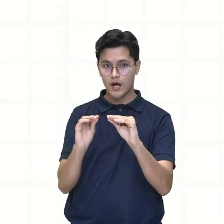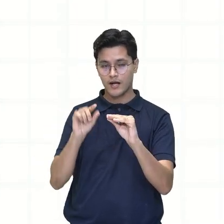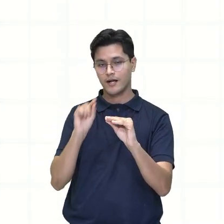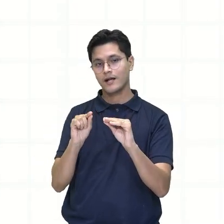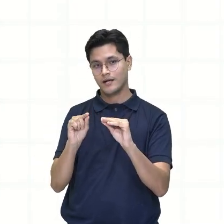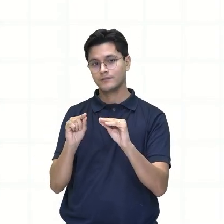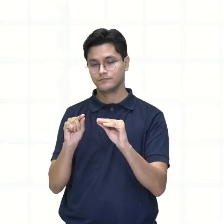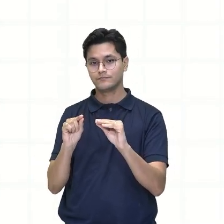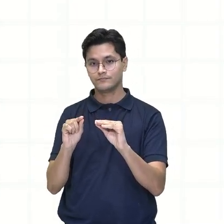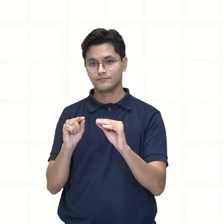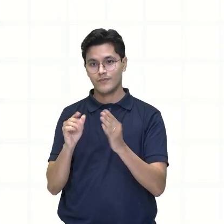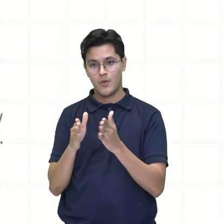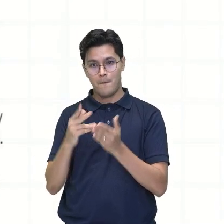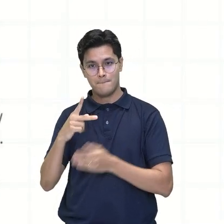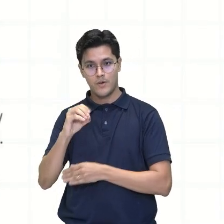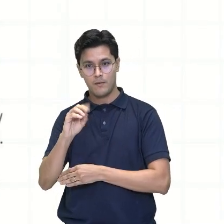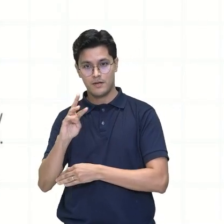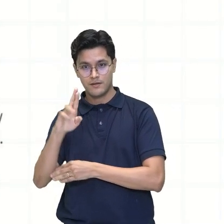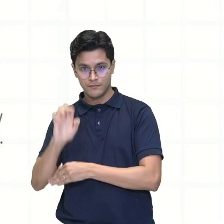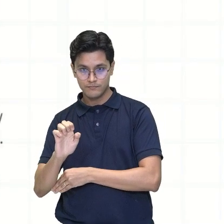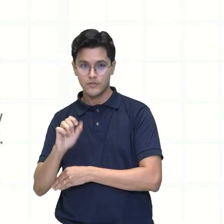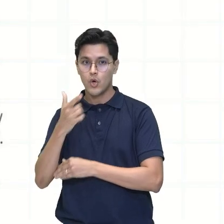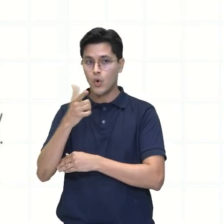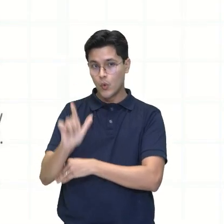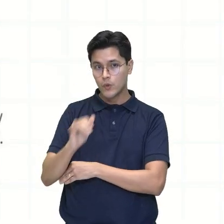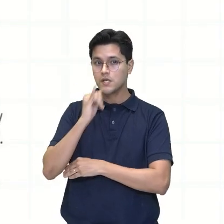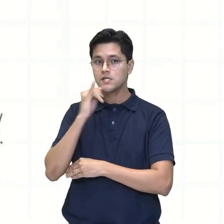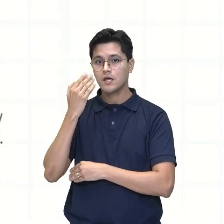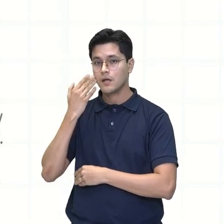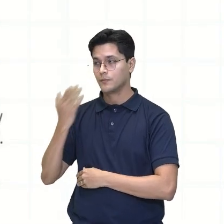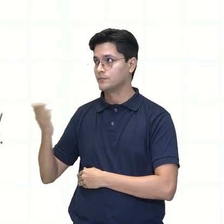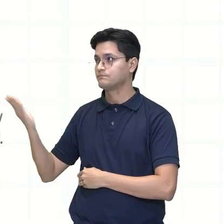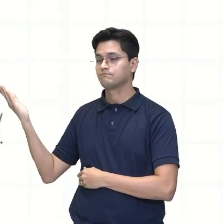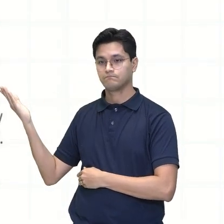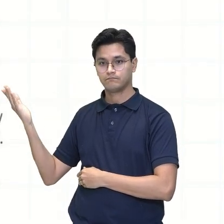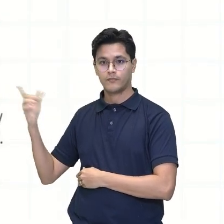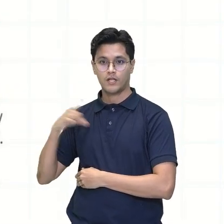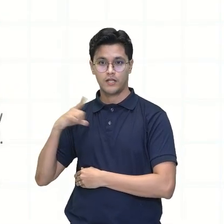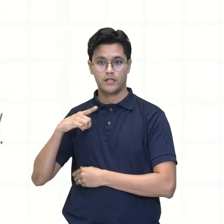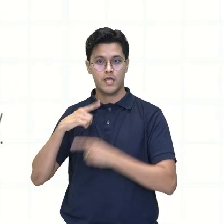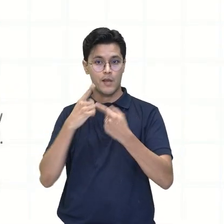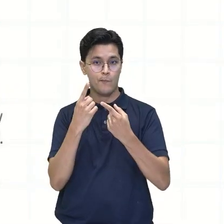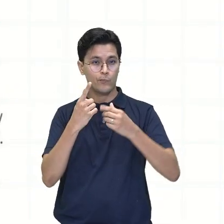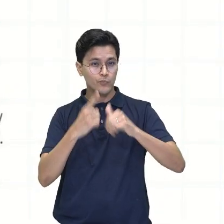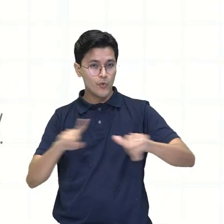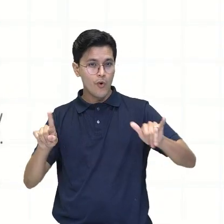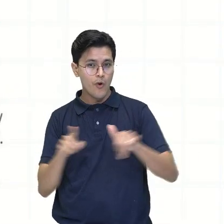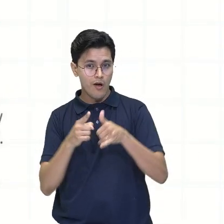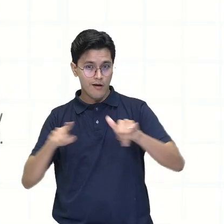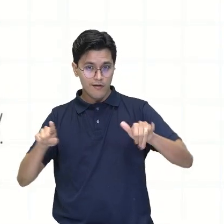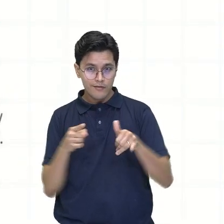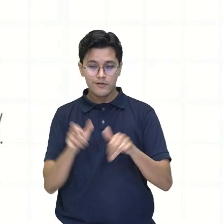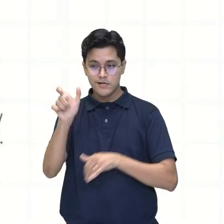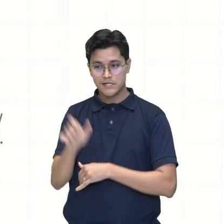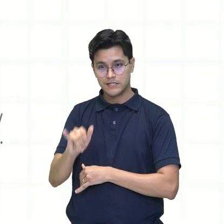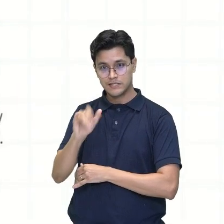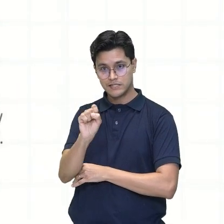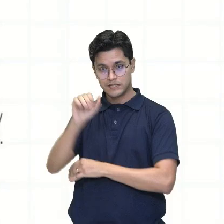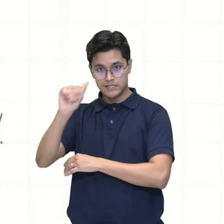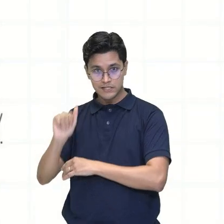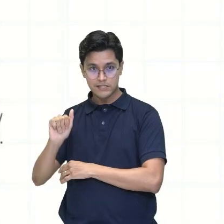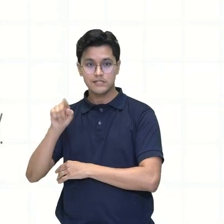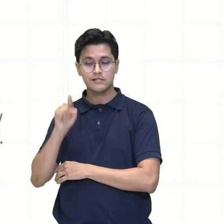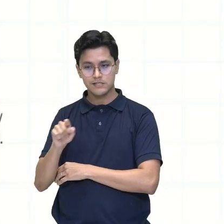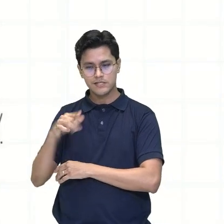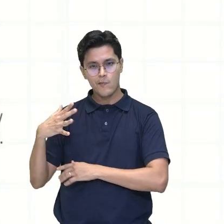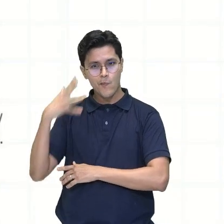exemplo de adjetivo aqui. Olha só. Isabela, garantido, né? Lá do garantido. Isabela guerreira, Isabela da